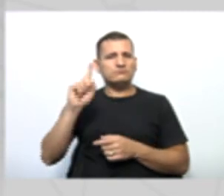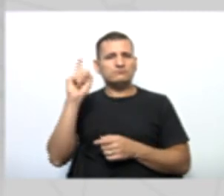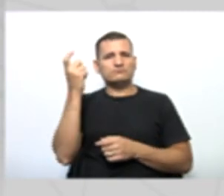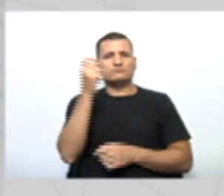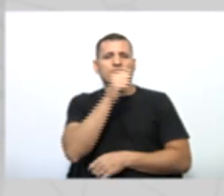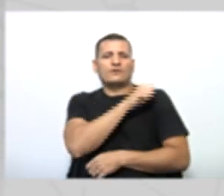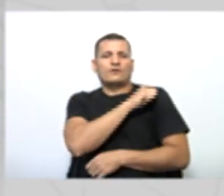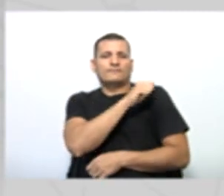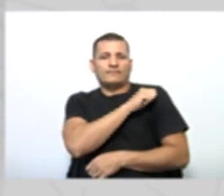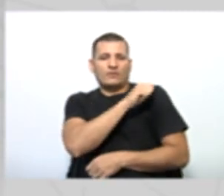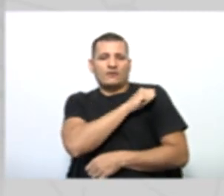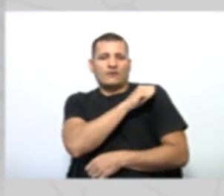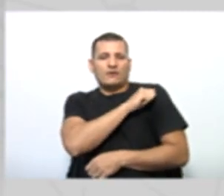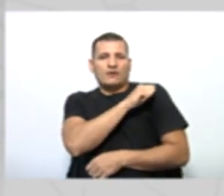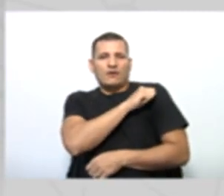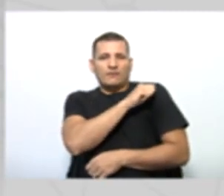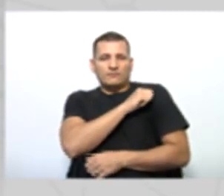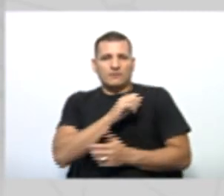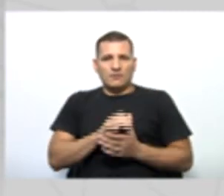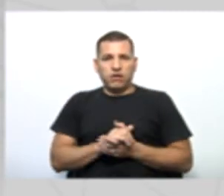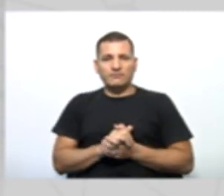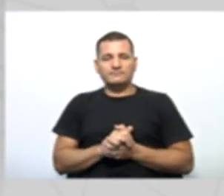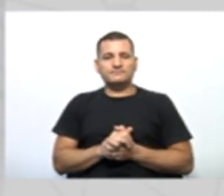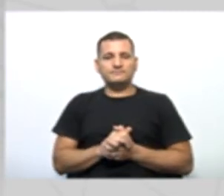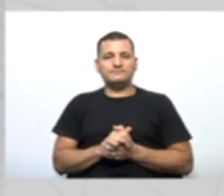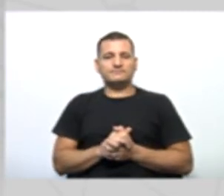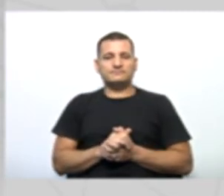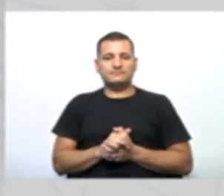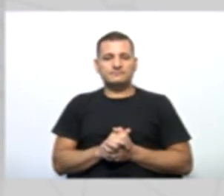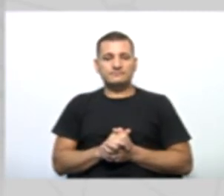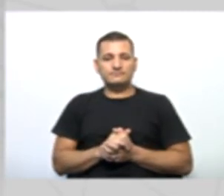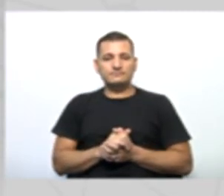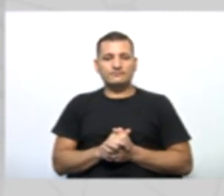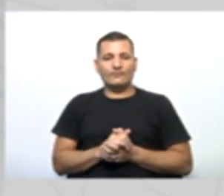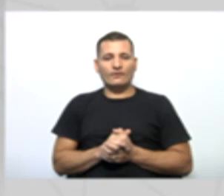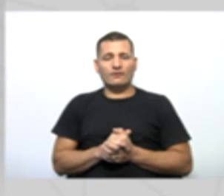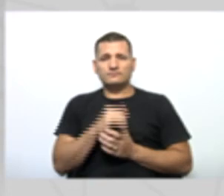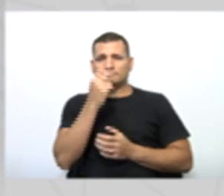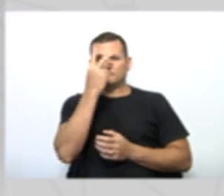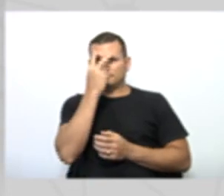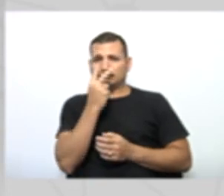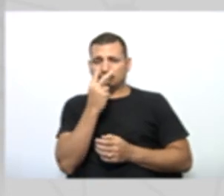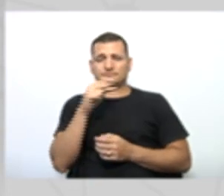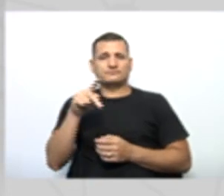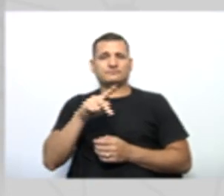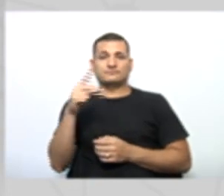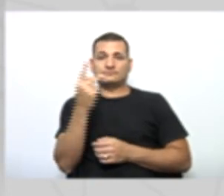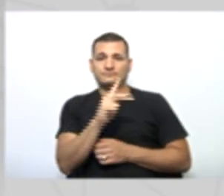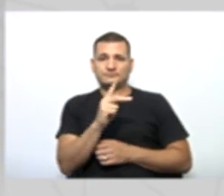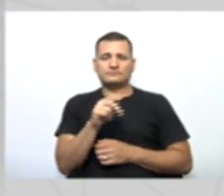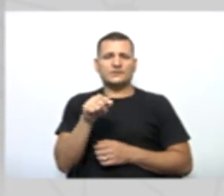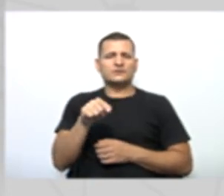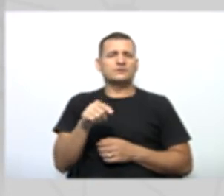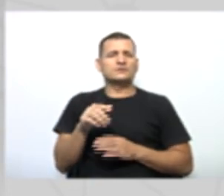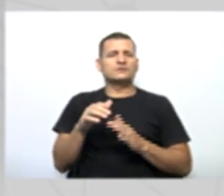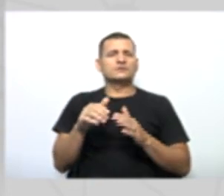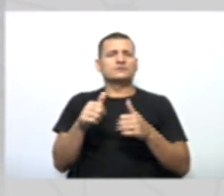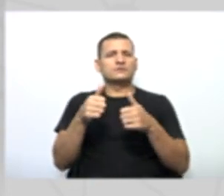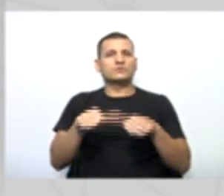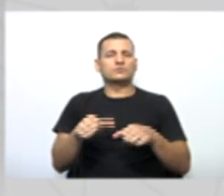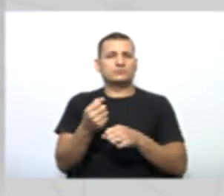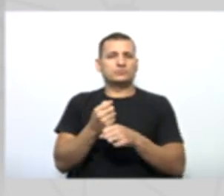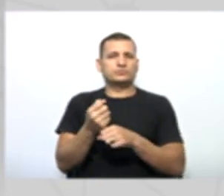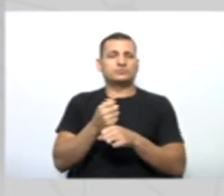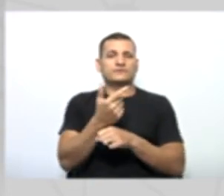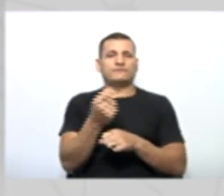academia de Platão, Platão era discípulo de Sócrates, onde permaneceu por 20 anos, saindo